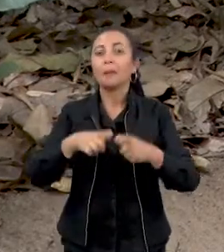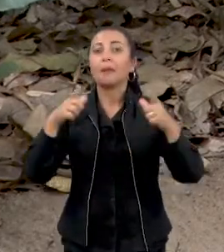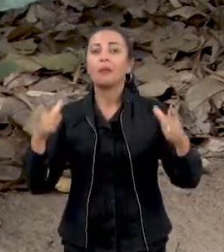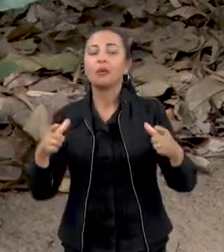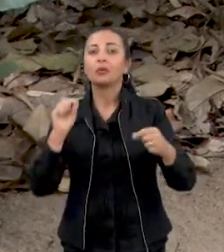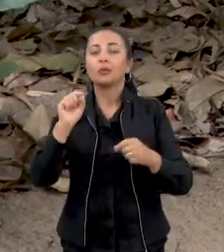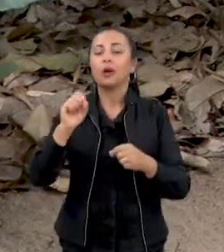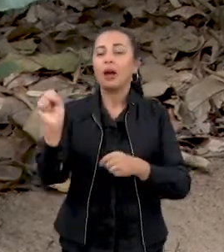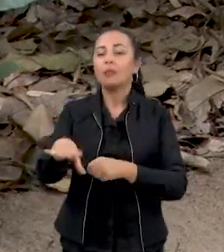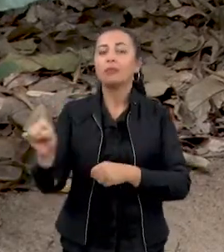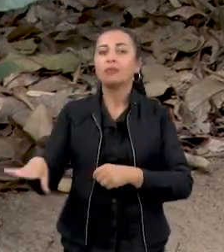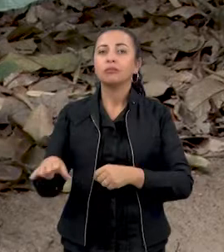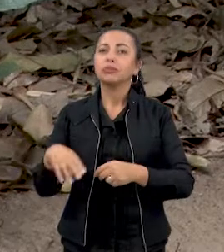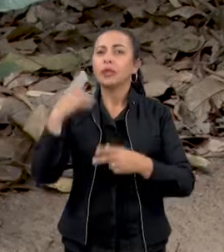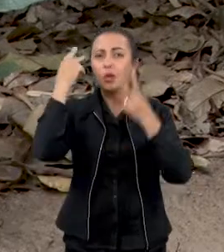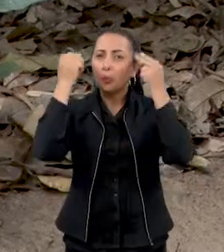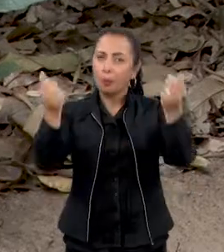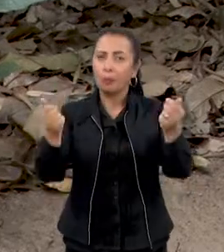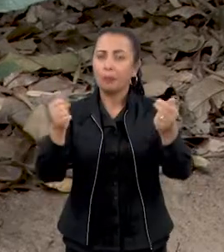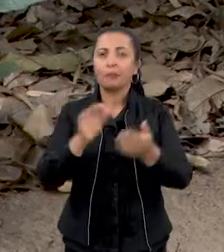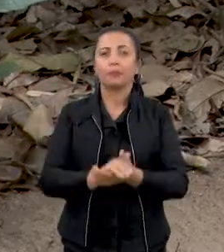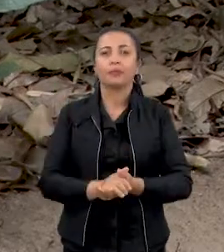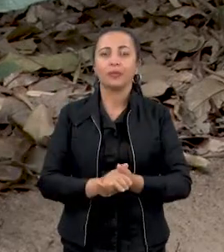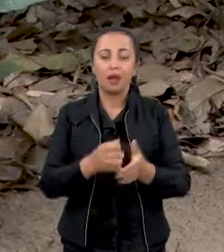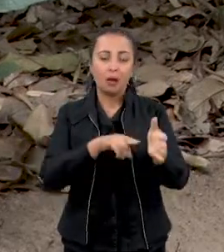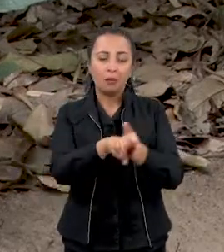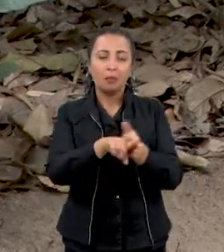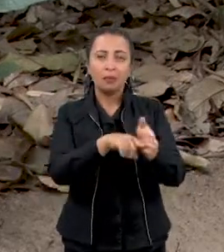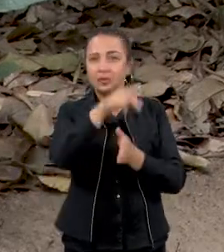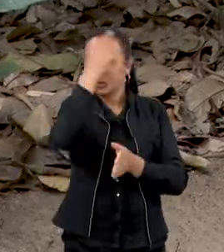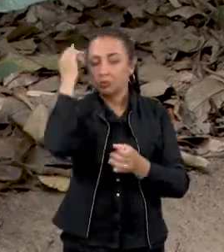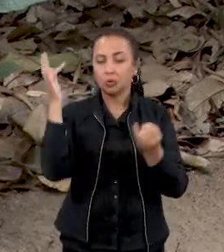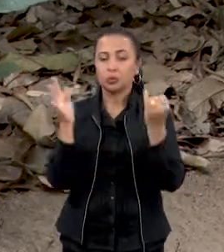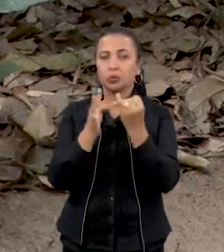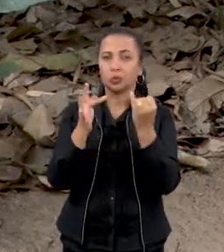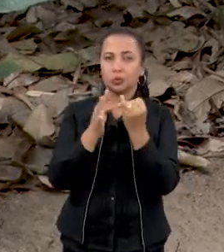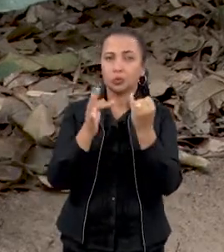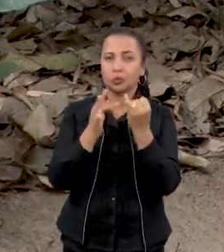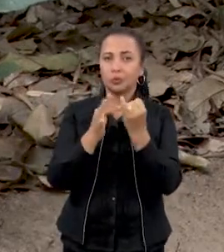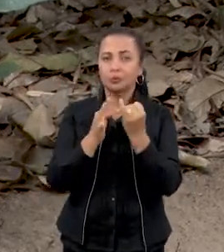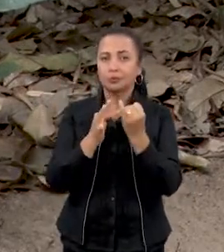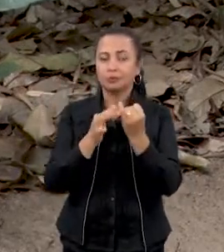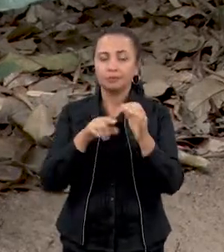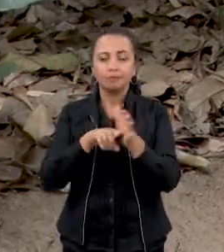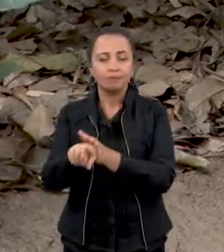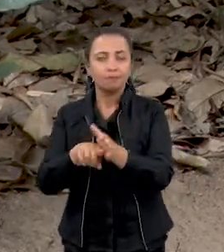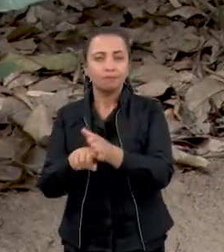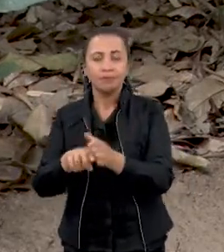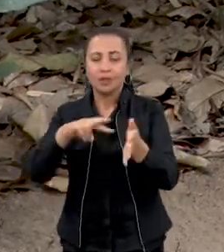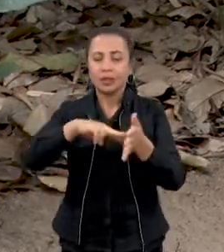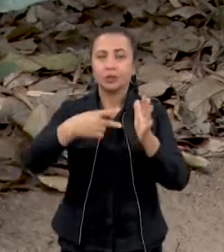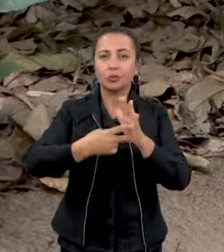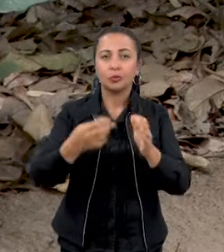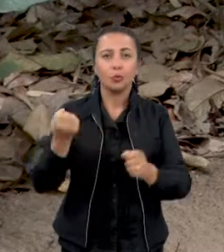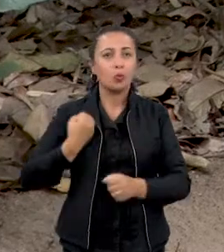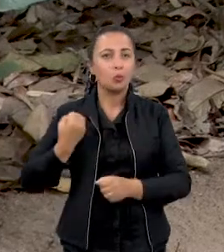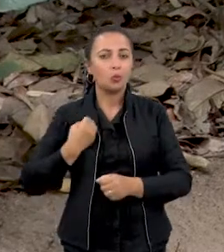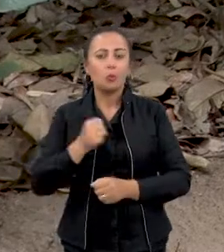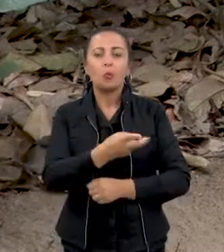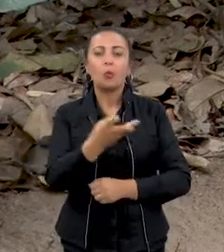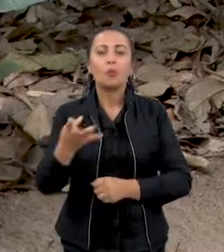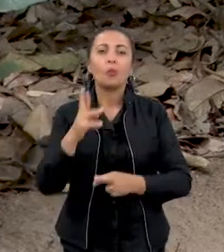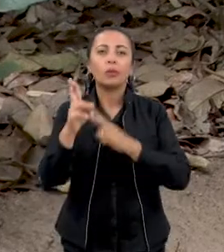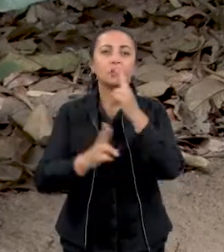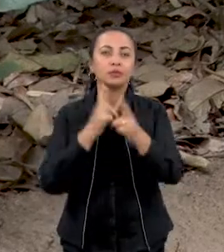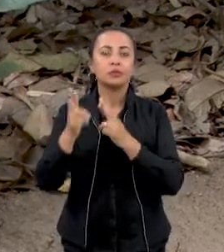ser maior do que no cultivo convencional. Uma pesquisa dos cientistas do Instituto Federal Baiano quer traduzir em números